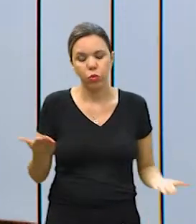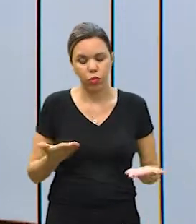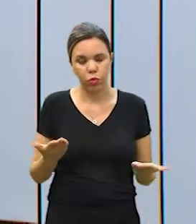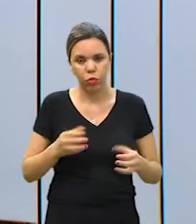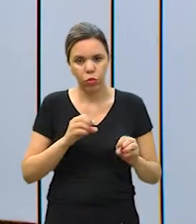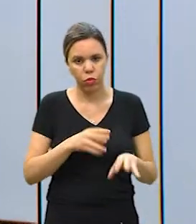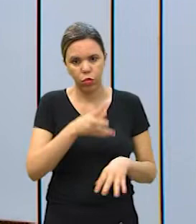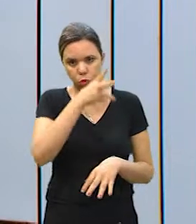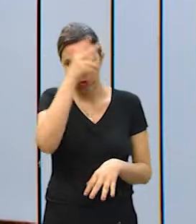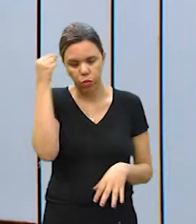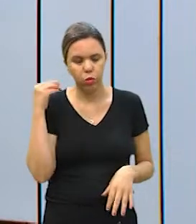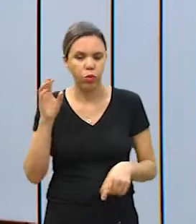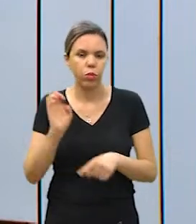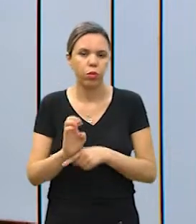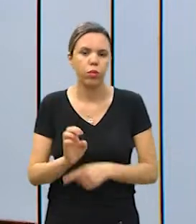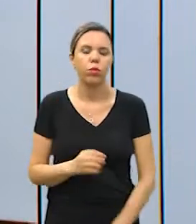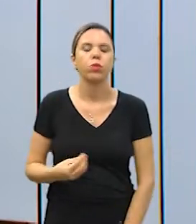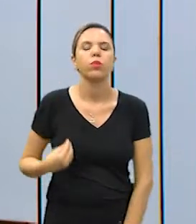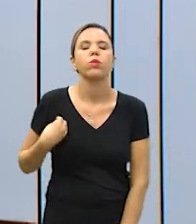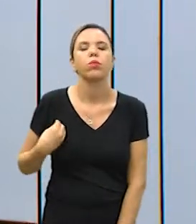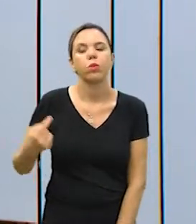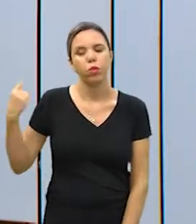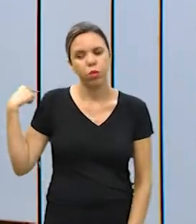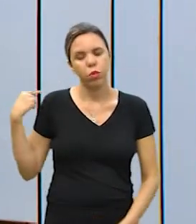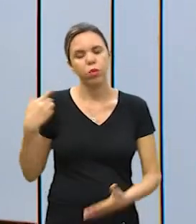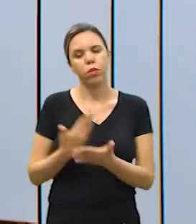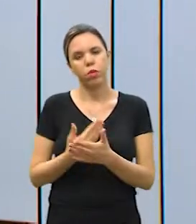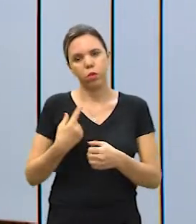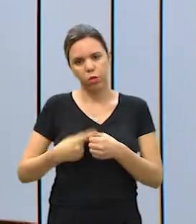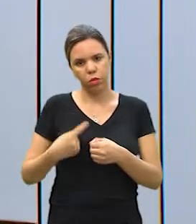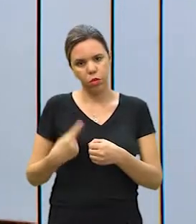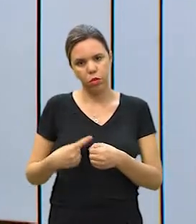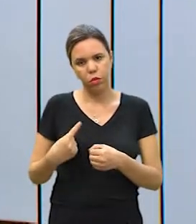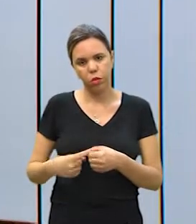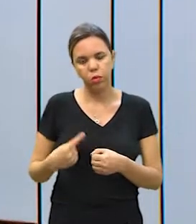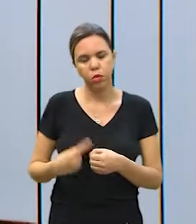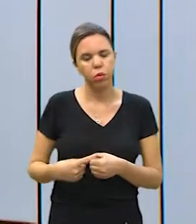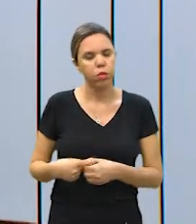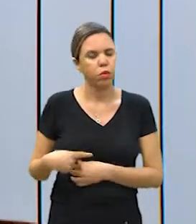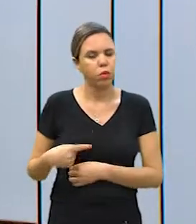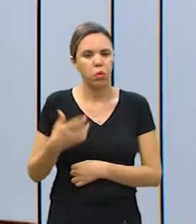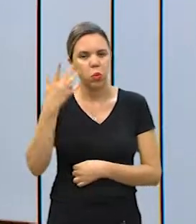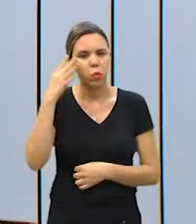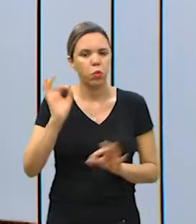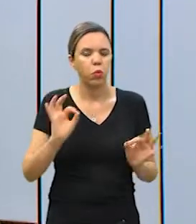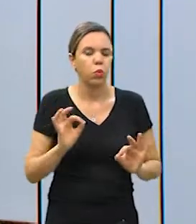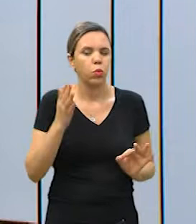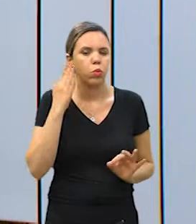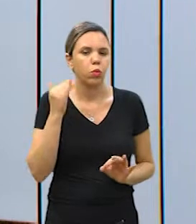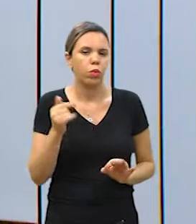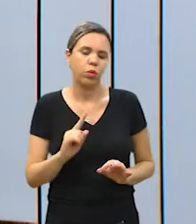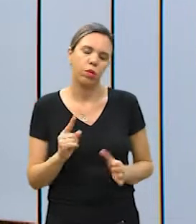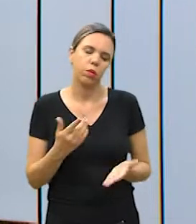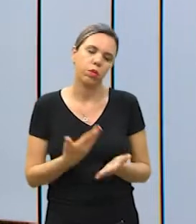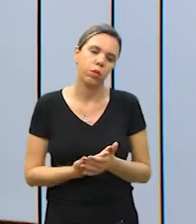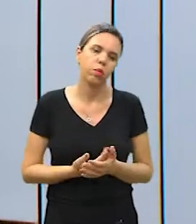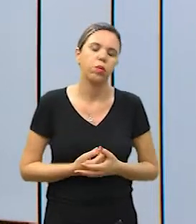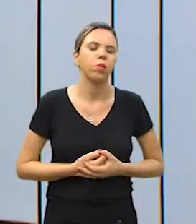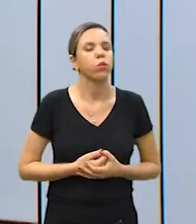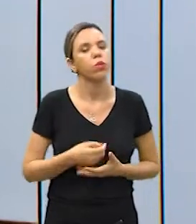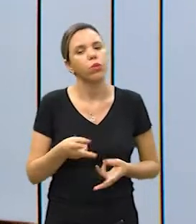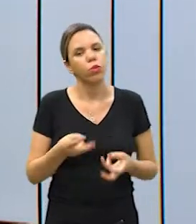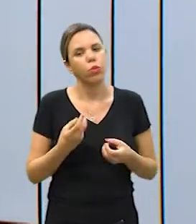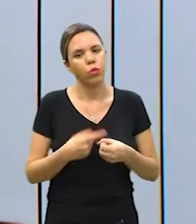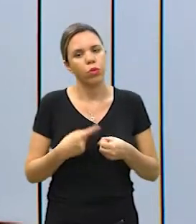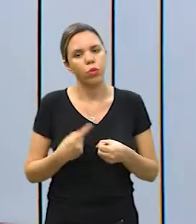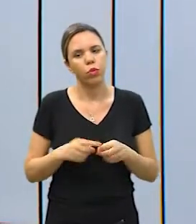Hoje, na educação pública, no estado onde eu estava, né, na rede municipal, eu não sei, eu acredito que não. Eu